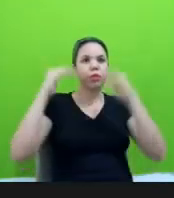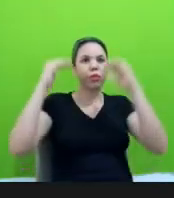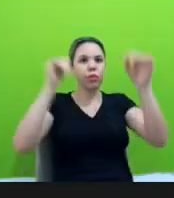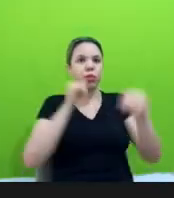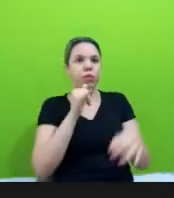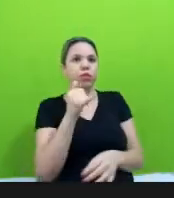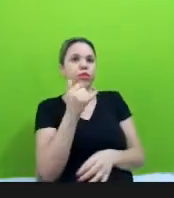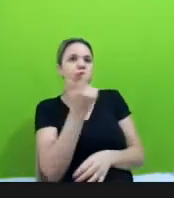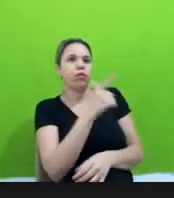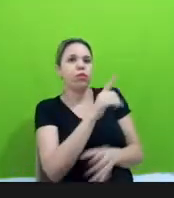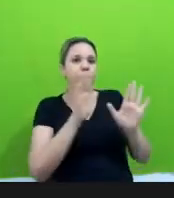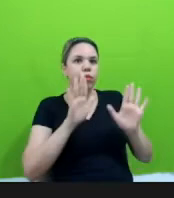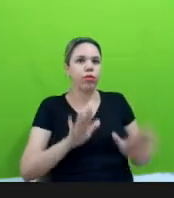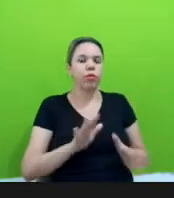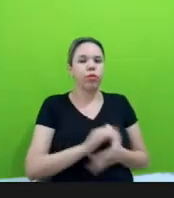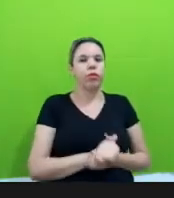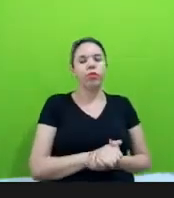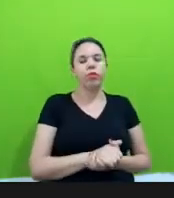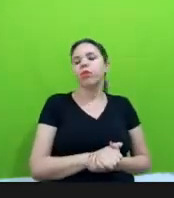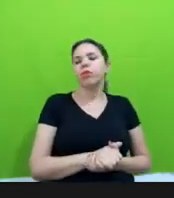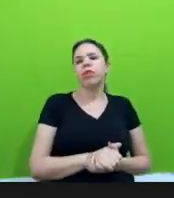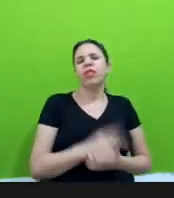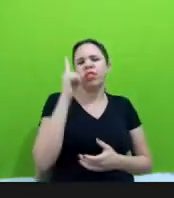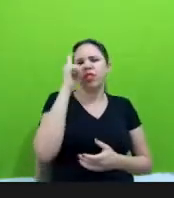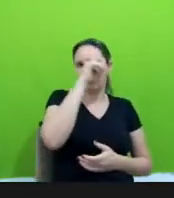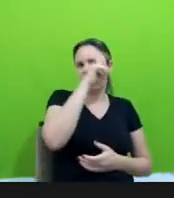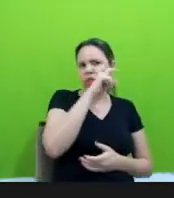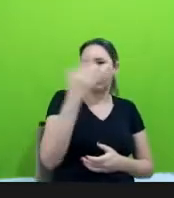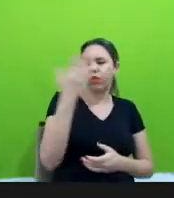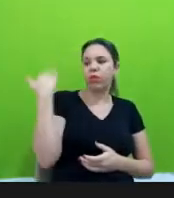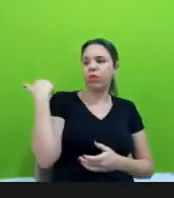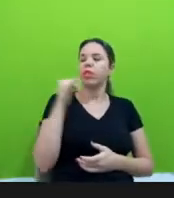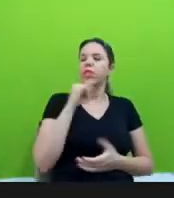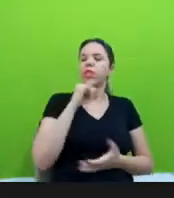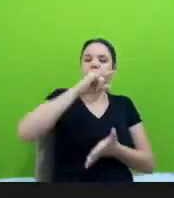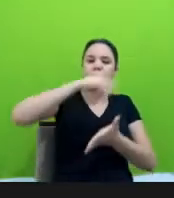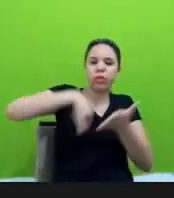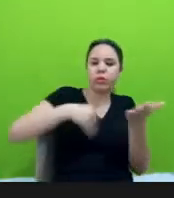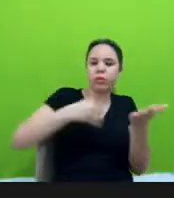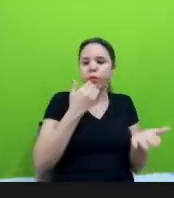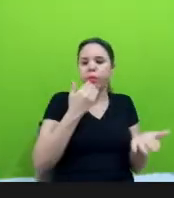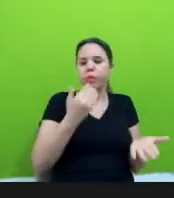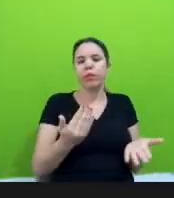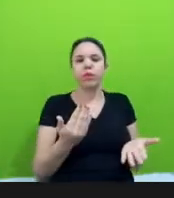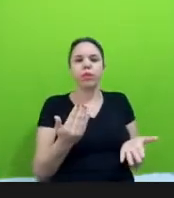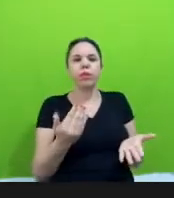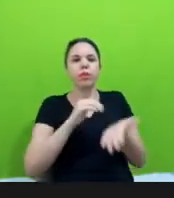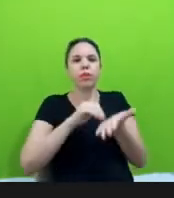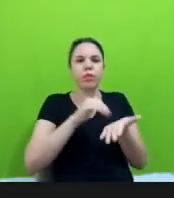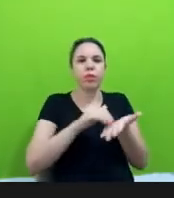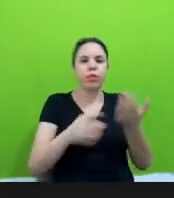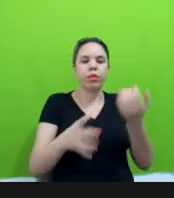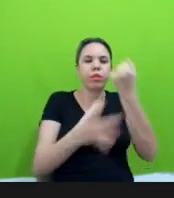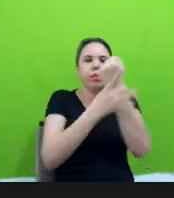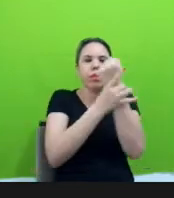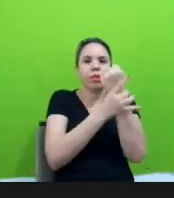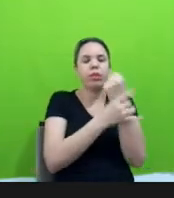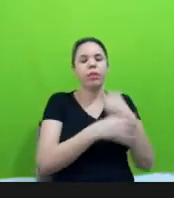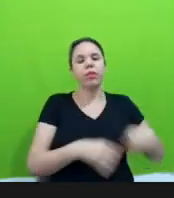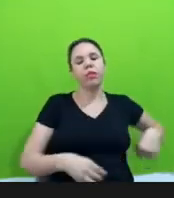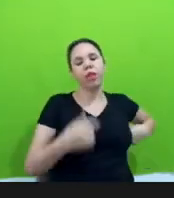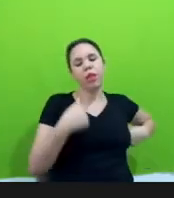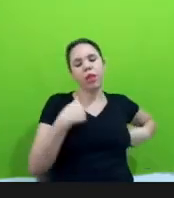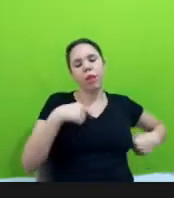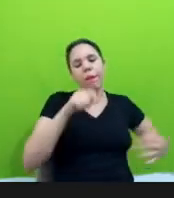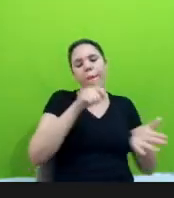dados. E era difícil, então eu entrava com ofício, fazia pedidos no protocolo da Secretaria de Segurança Pública, eu mesmo escrevia, fazendo pedidos